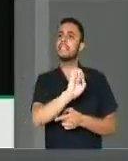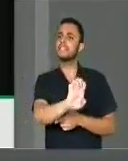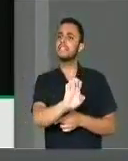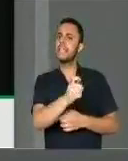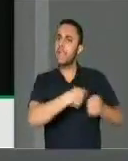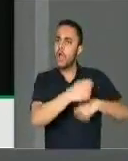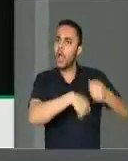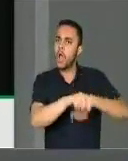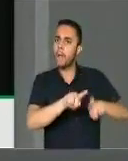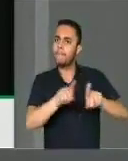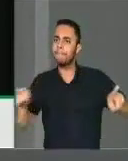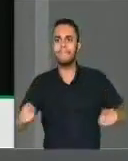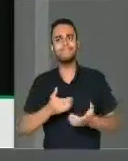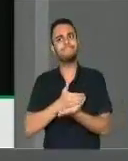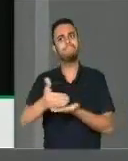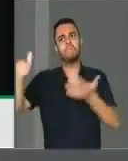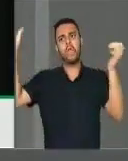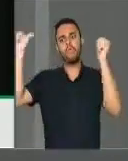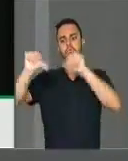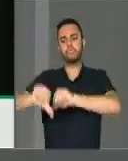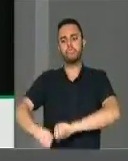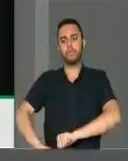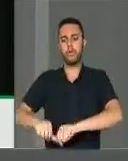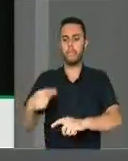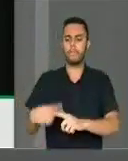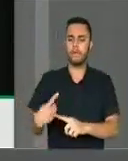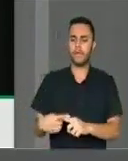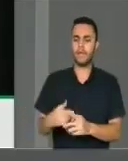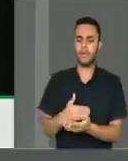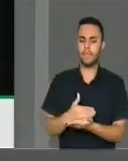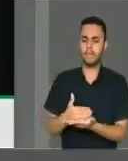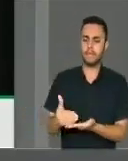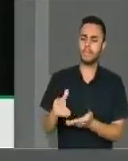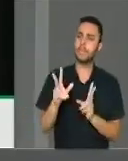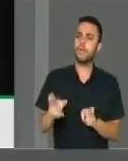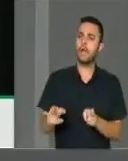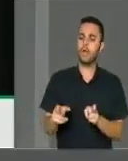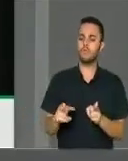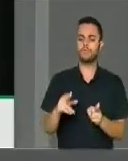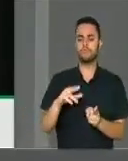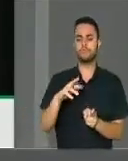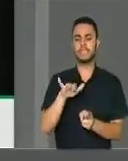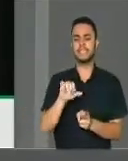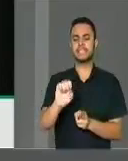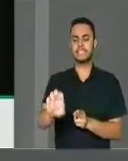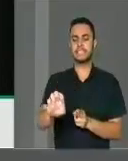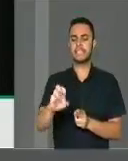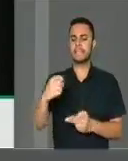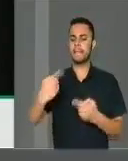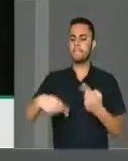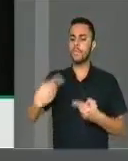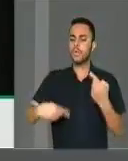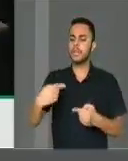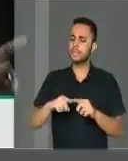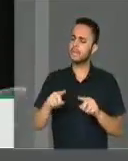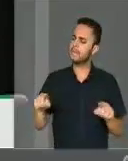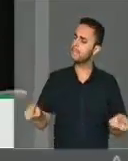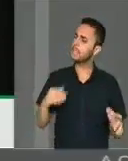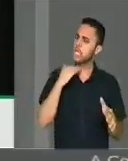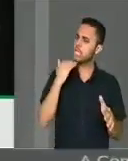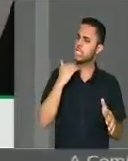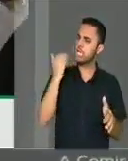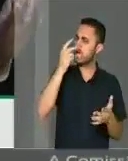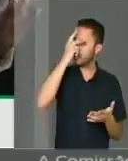tornou extremamente difícil porque ela se tornou uma crise política. Então não nos venham agora